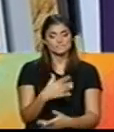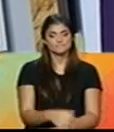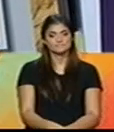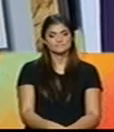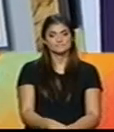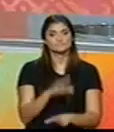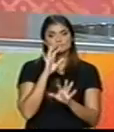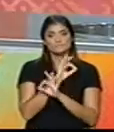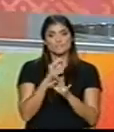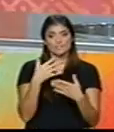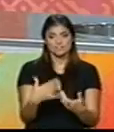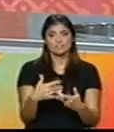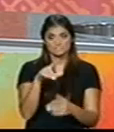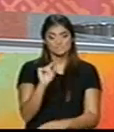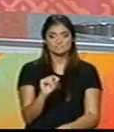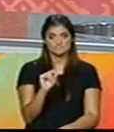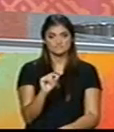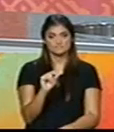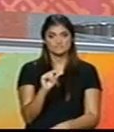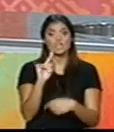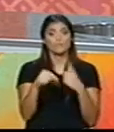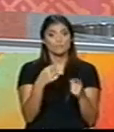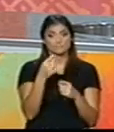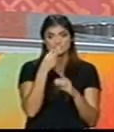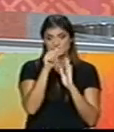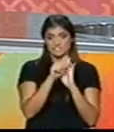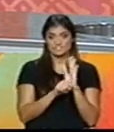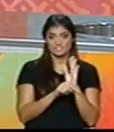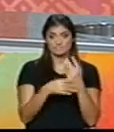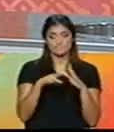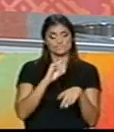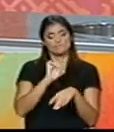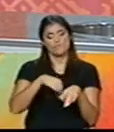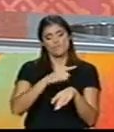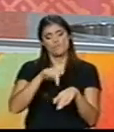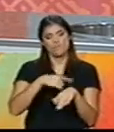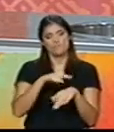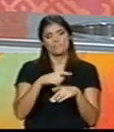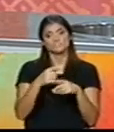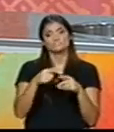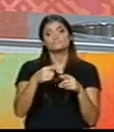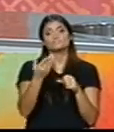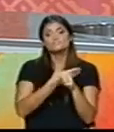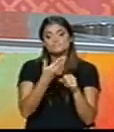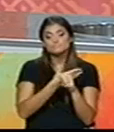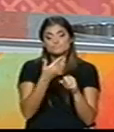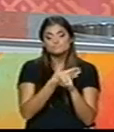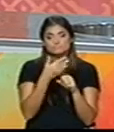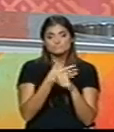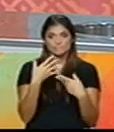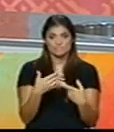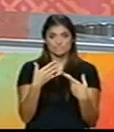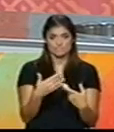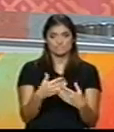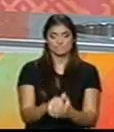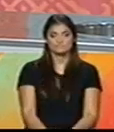seria ideal para aqui. E é mesmo. Tenho outras receitas, mas no entanto levam mais tempo. E como descascamos e não fazemos nada com a casca, sim, não é? Descascamos, não